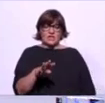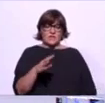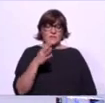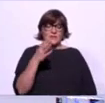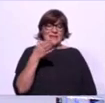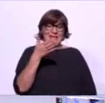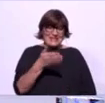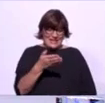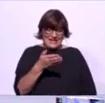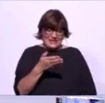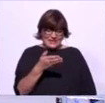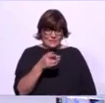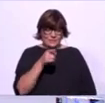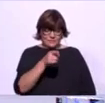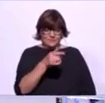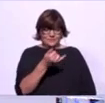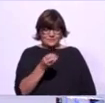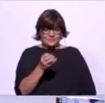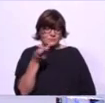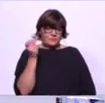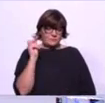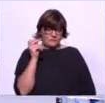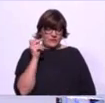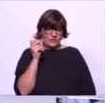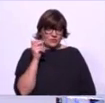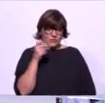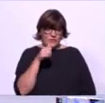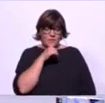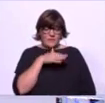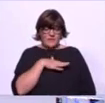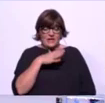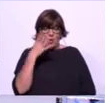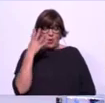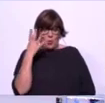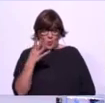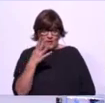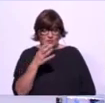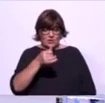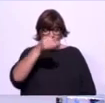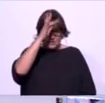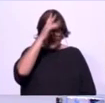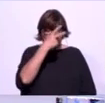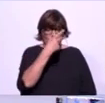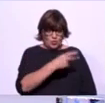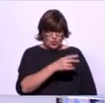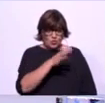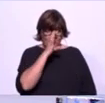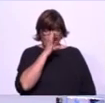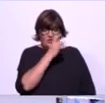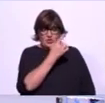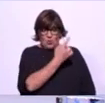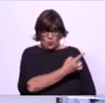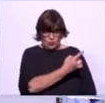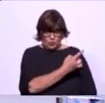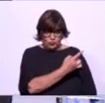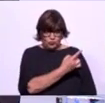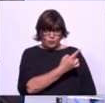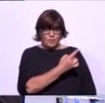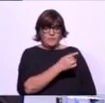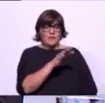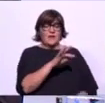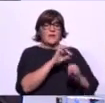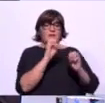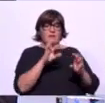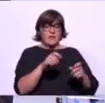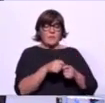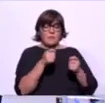Os restantes 7 títulos desses 20 anos foram para o Benfica 4, para o Sporting 2 e para o Boa Vista 1. Terminado o